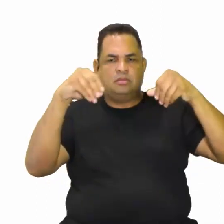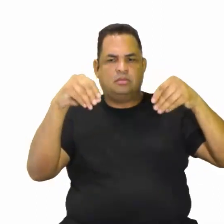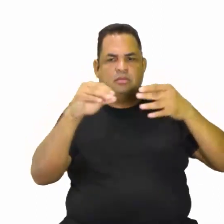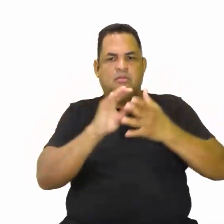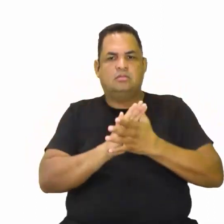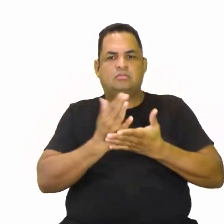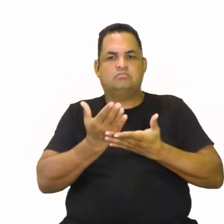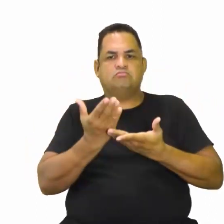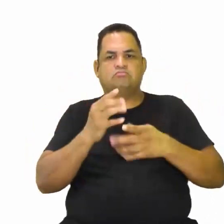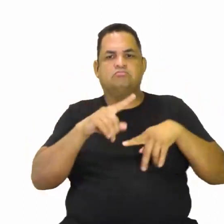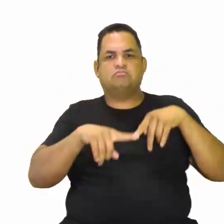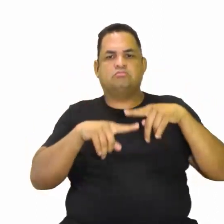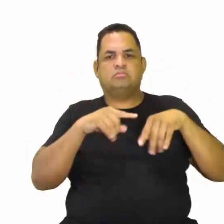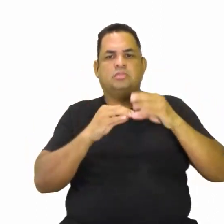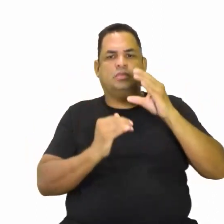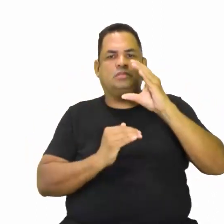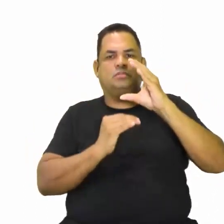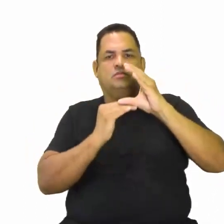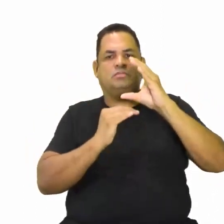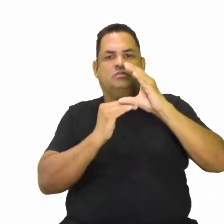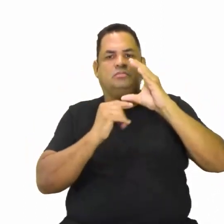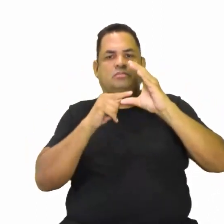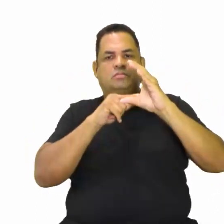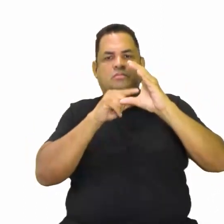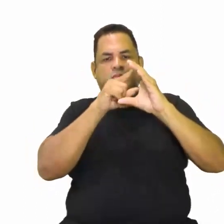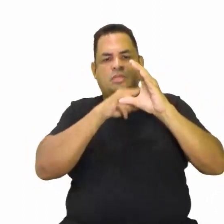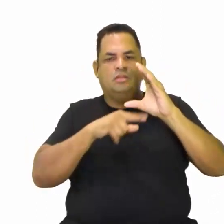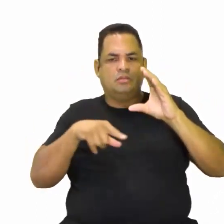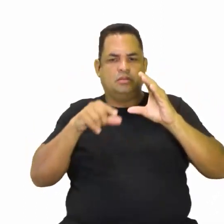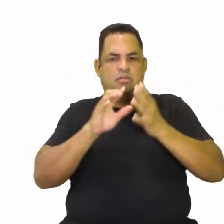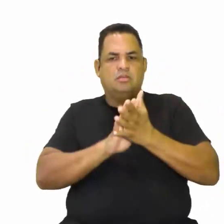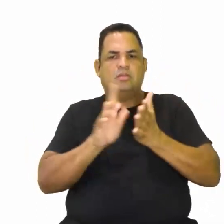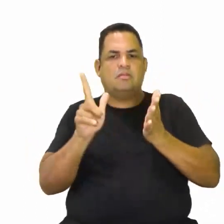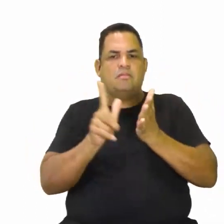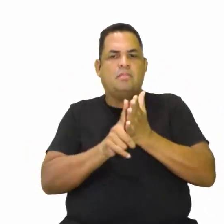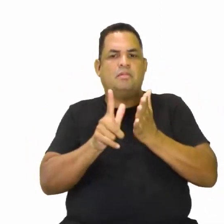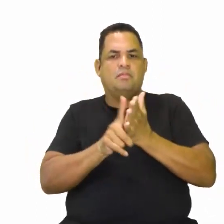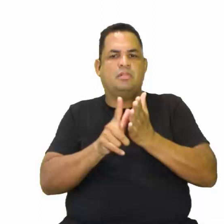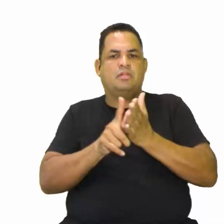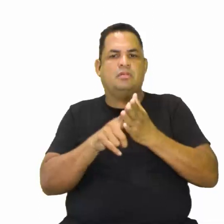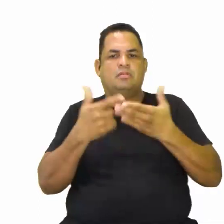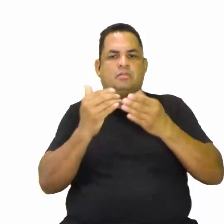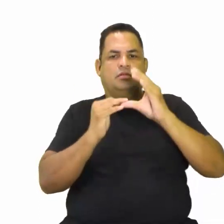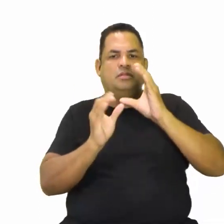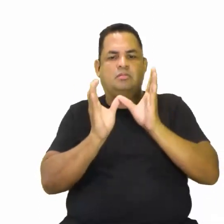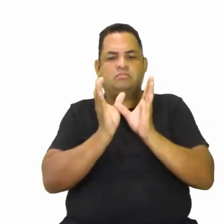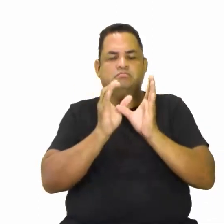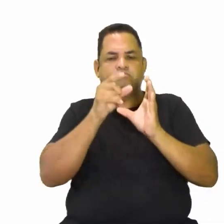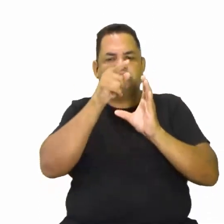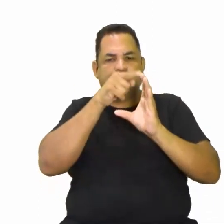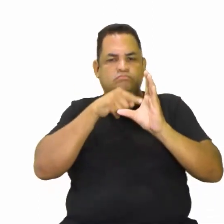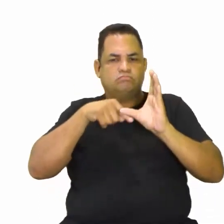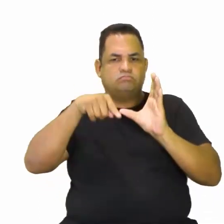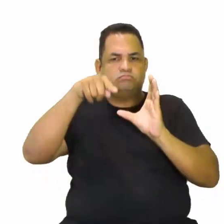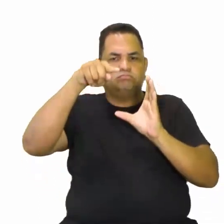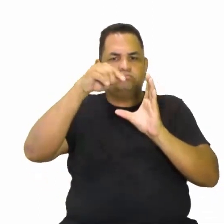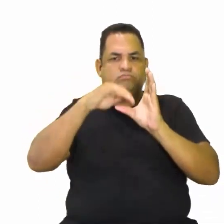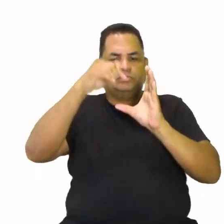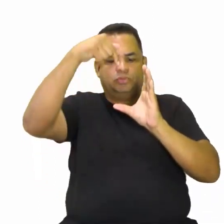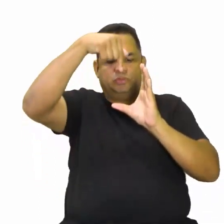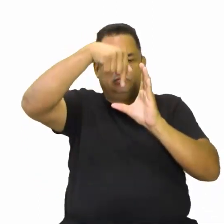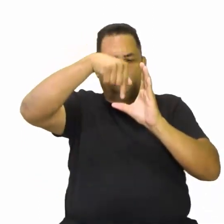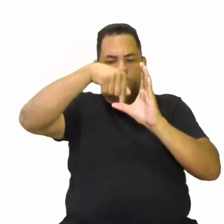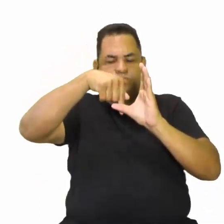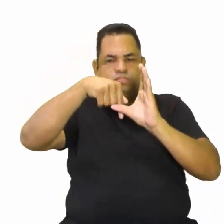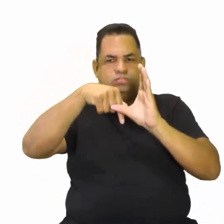O elemento filtrante é um filtro de papel. No filtro de papel, ele é inserido num